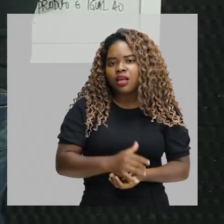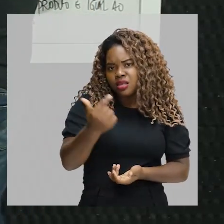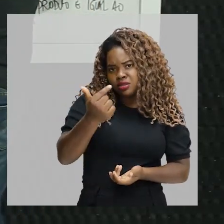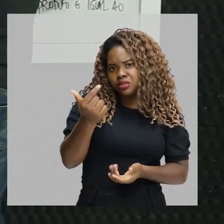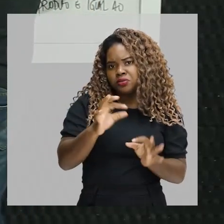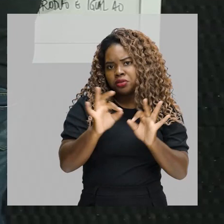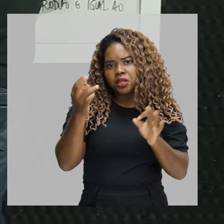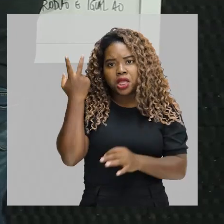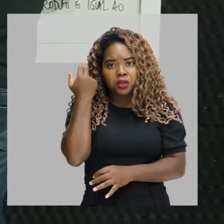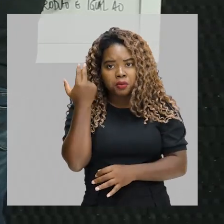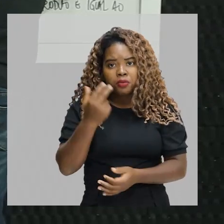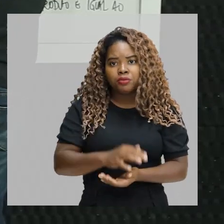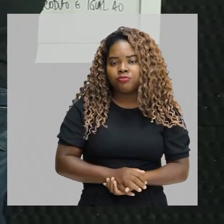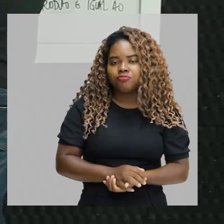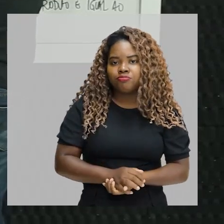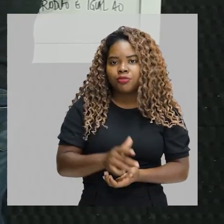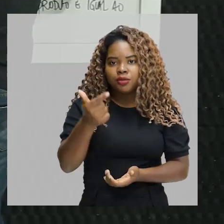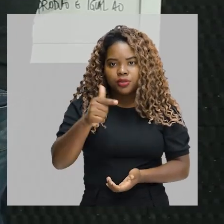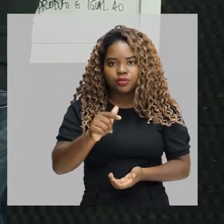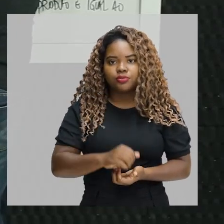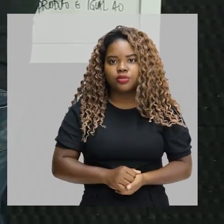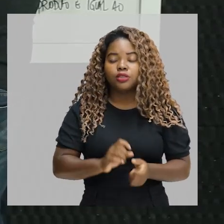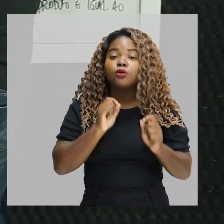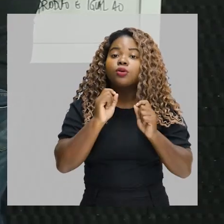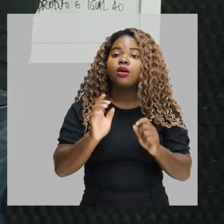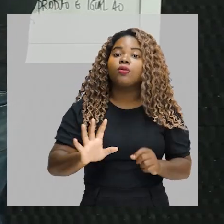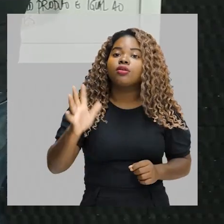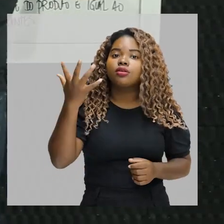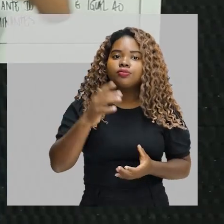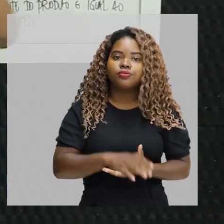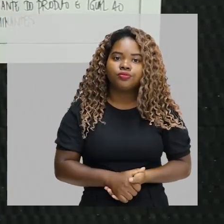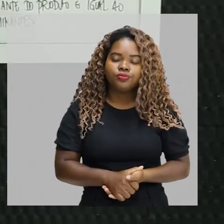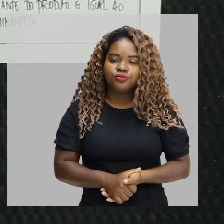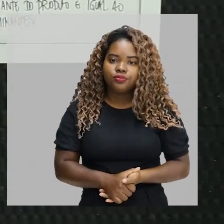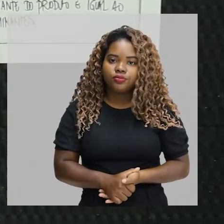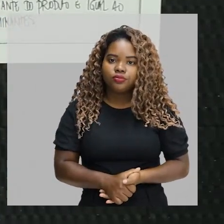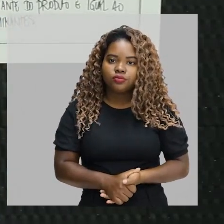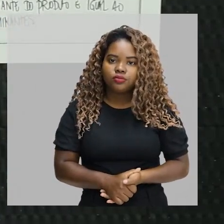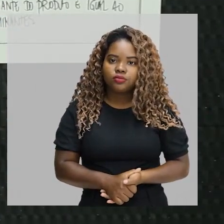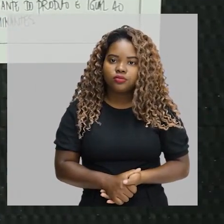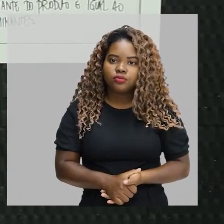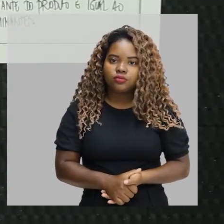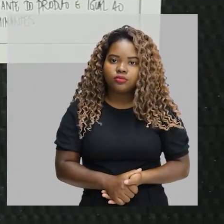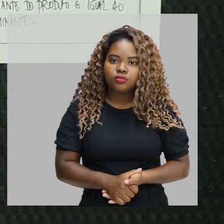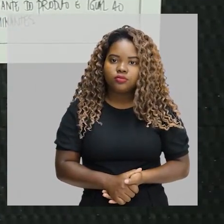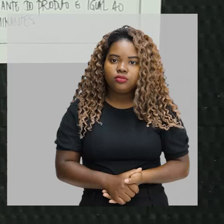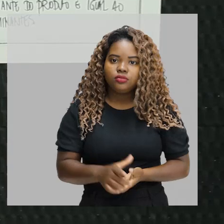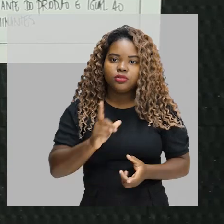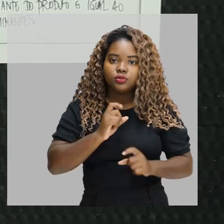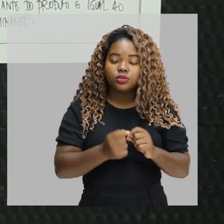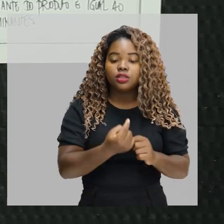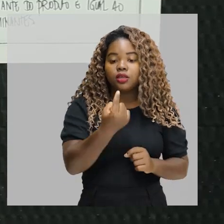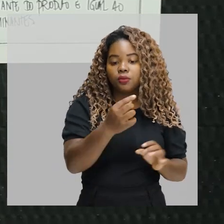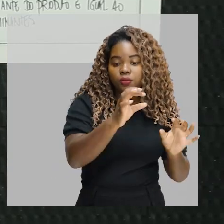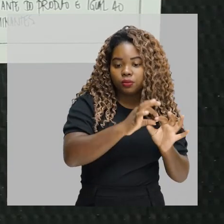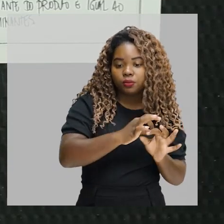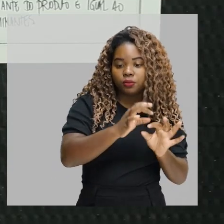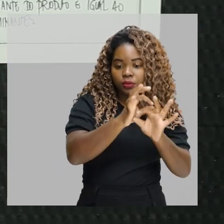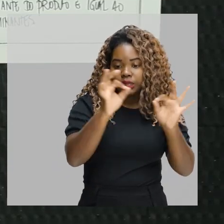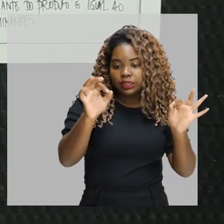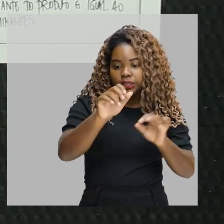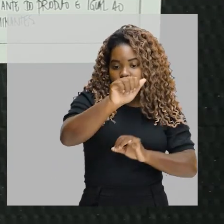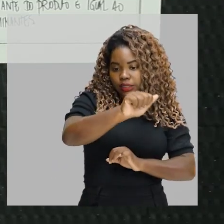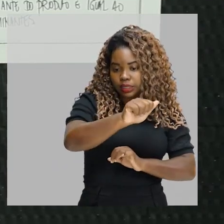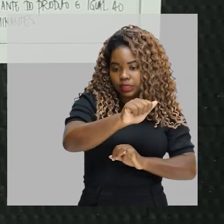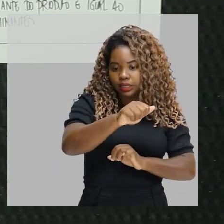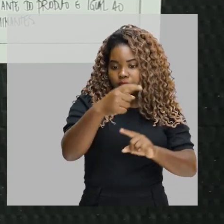linha, 7 e 9. Olha, o que vai acontecer? Como eu peguei uma linha da matriz A e